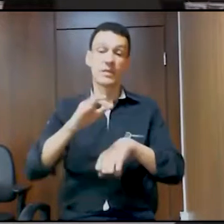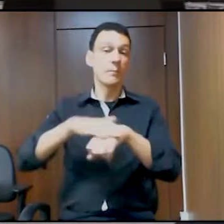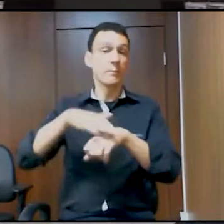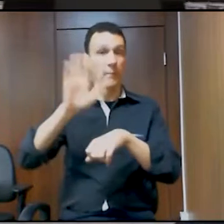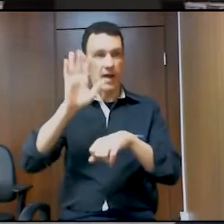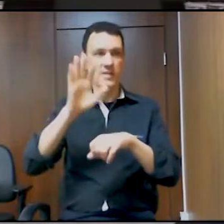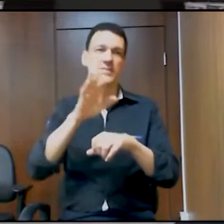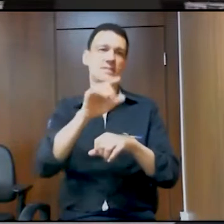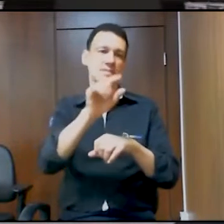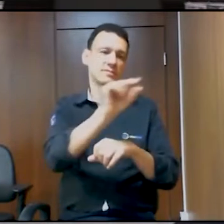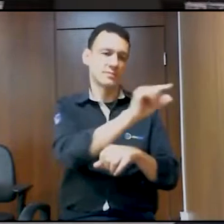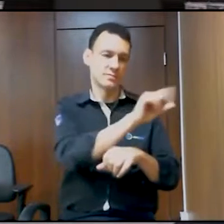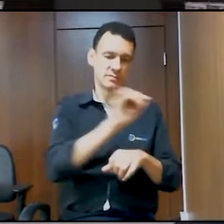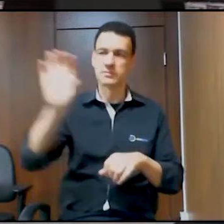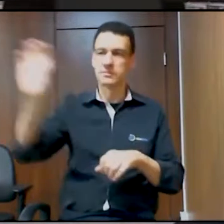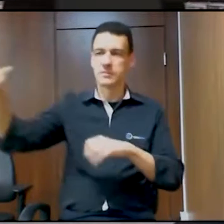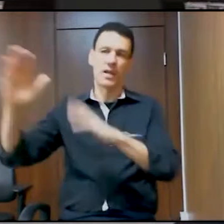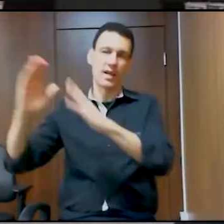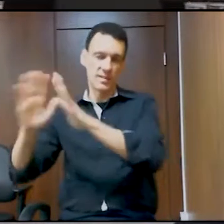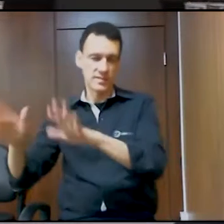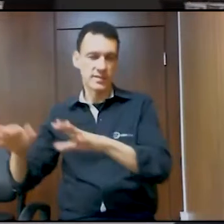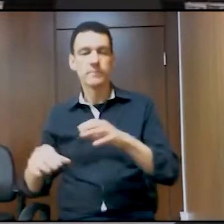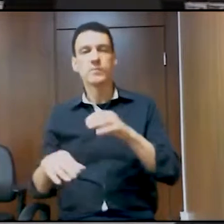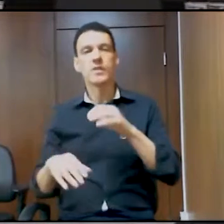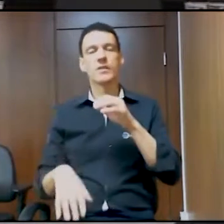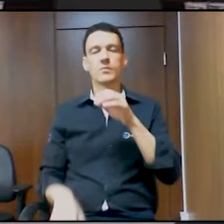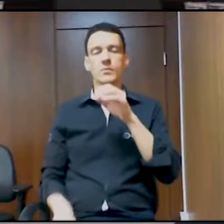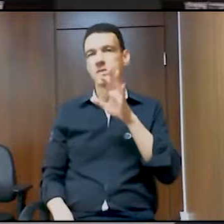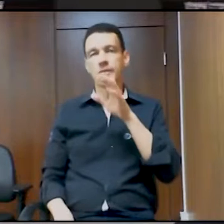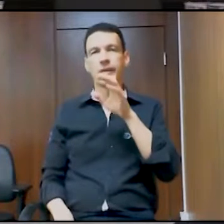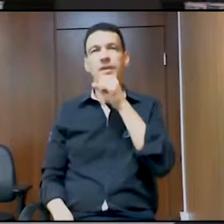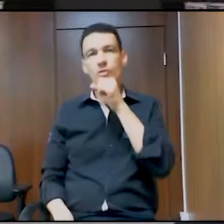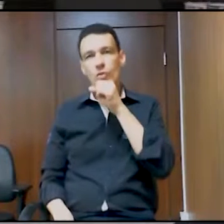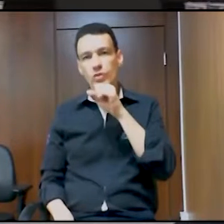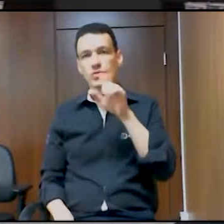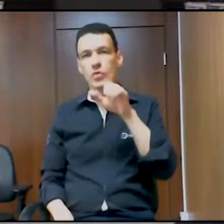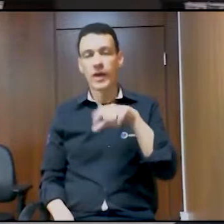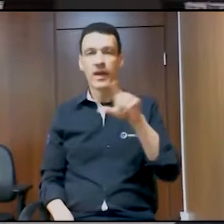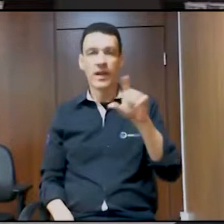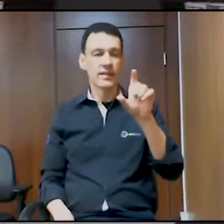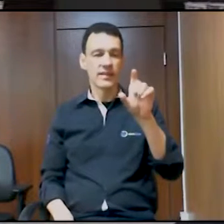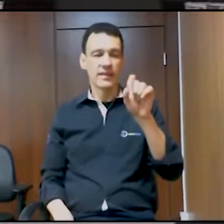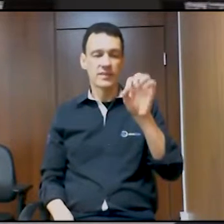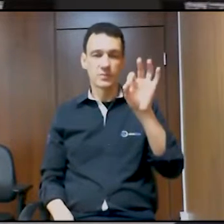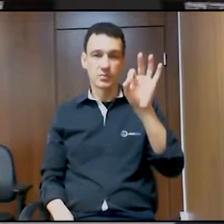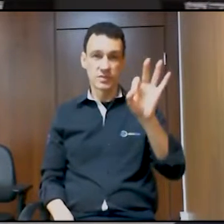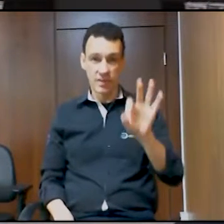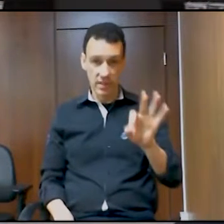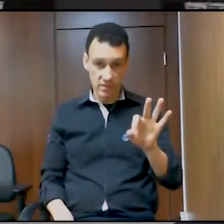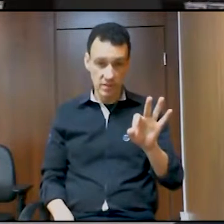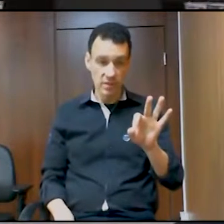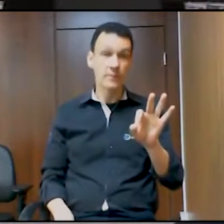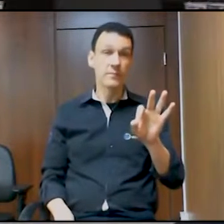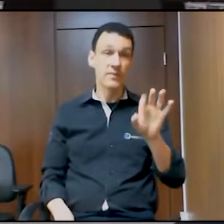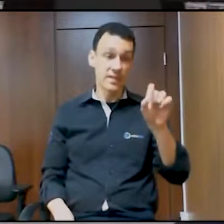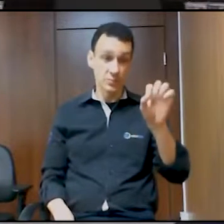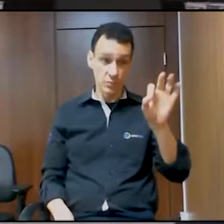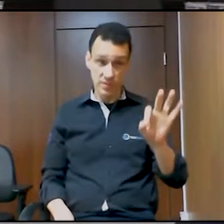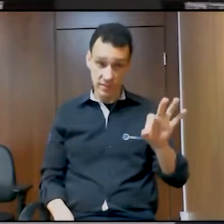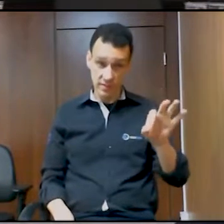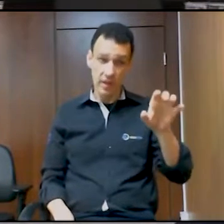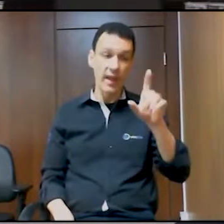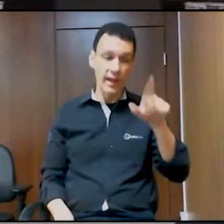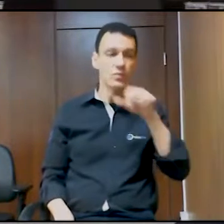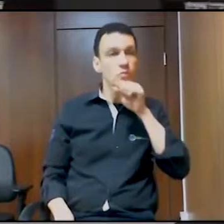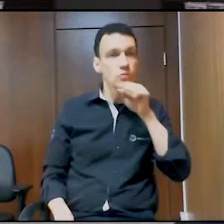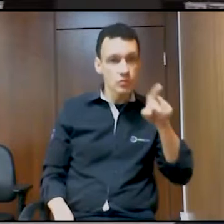demografia da população em situação de rua. Então, idosos eram 10% da população em situação de rua, eles levaram 20% das unidades. E na medida do possível a